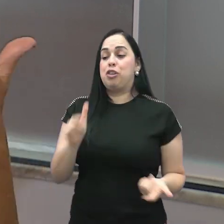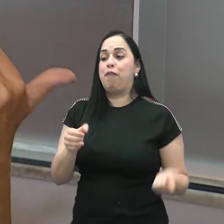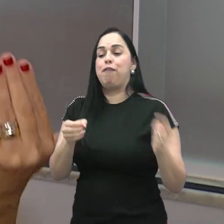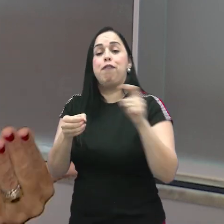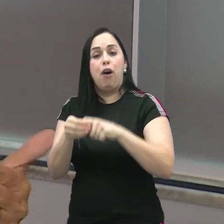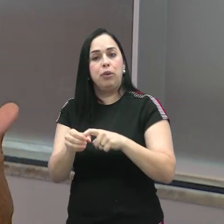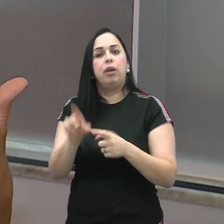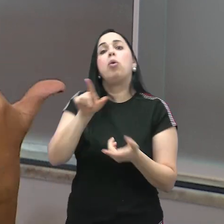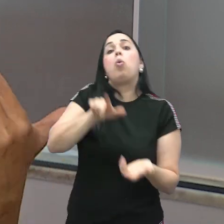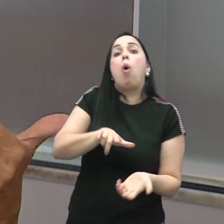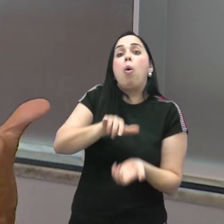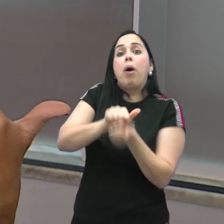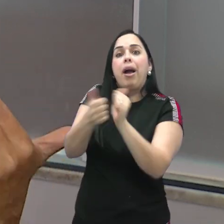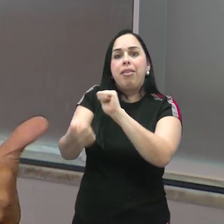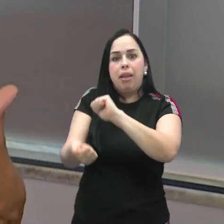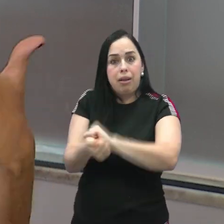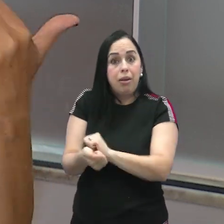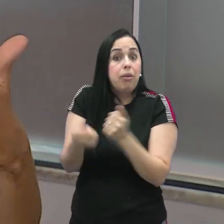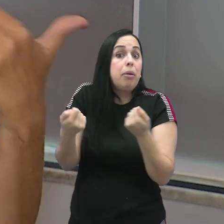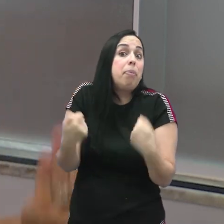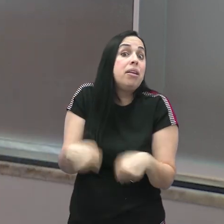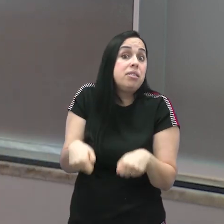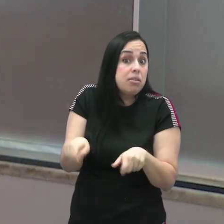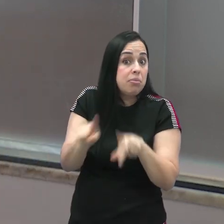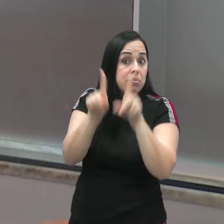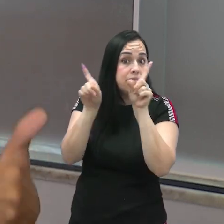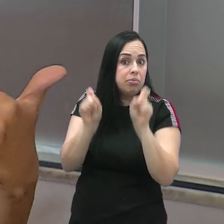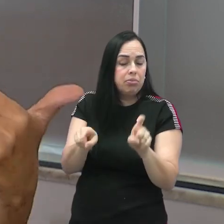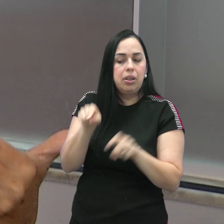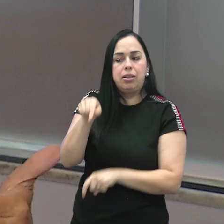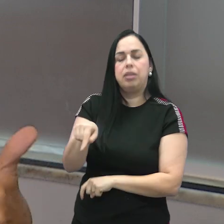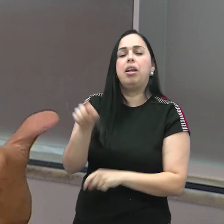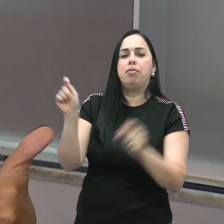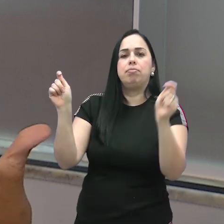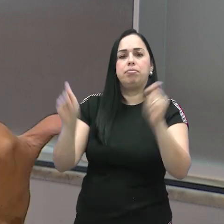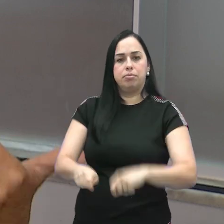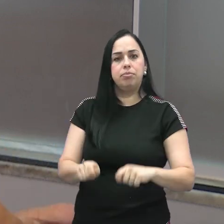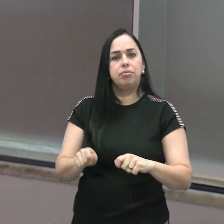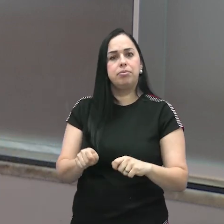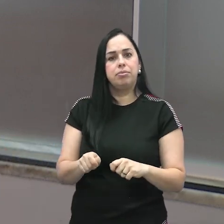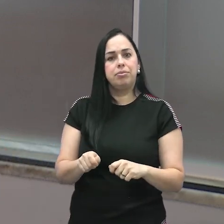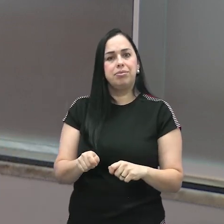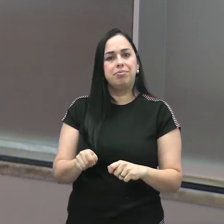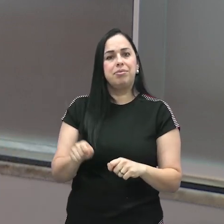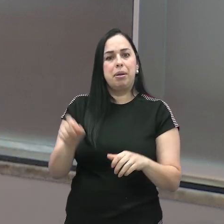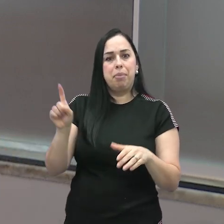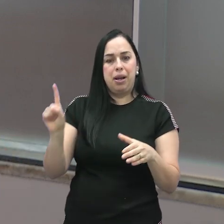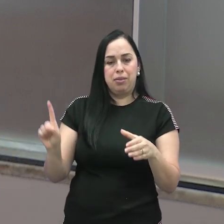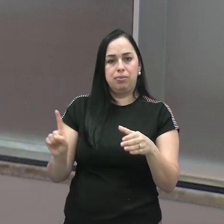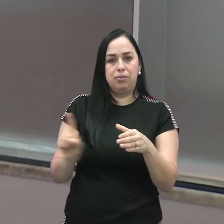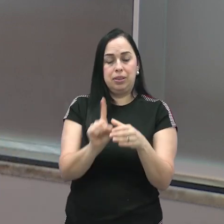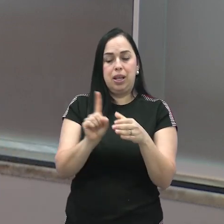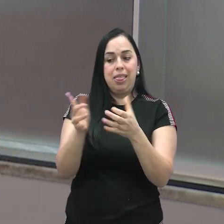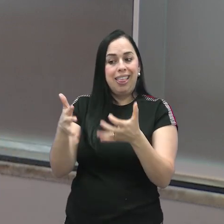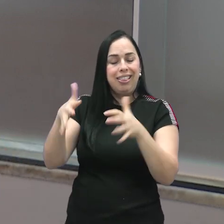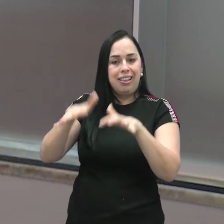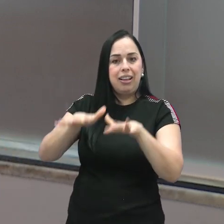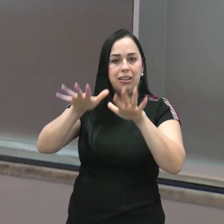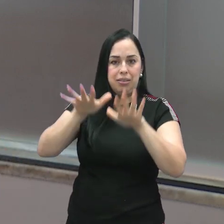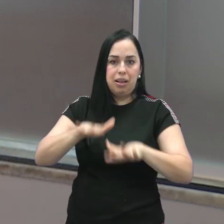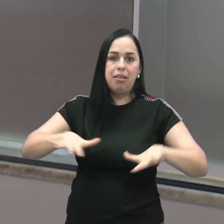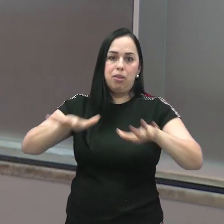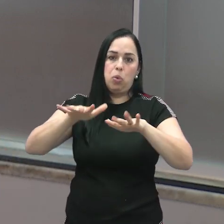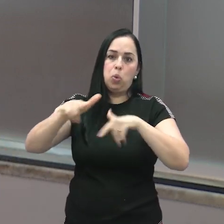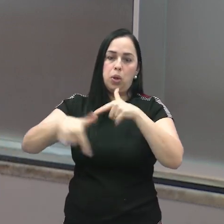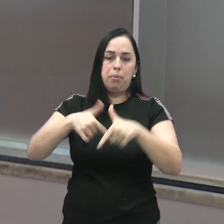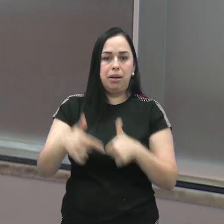que ajustes que precisam serem feitos, né, para que ele possa, de fato, estar inserido e